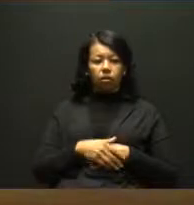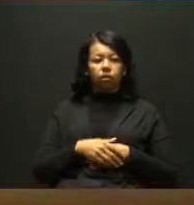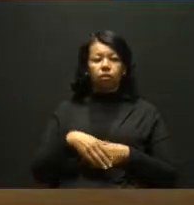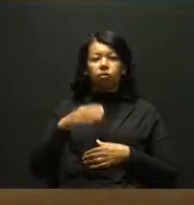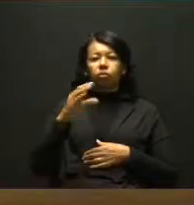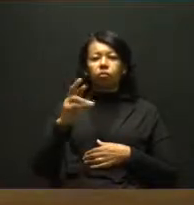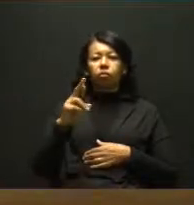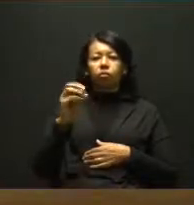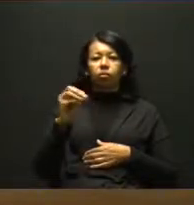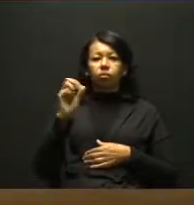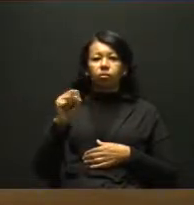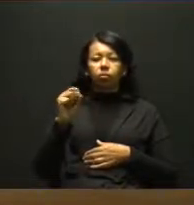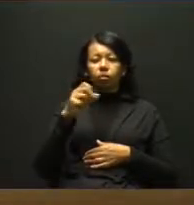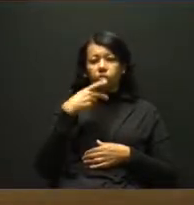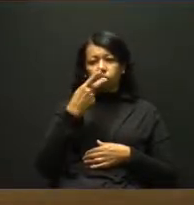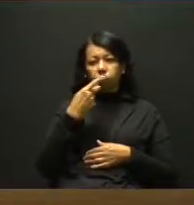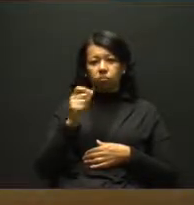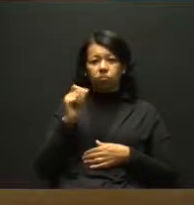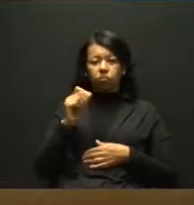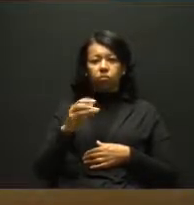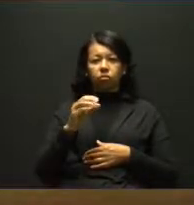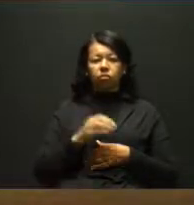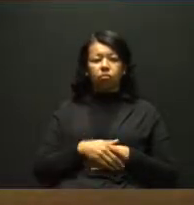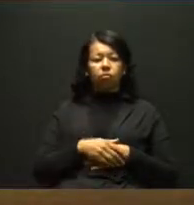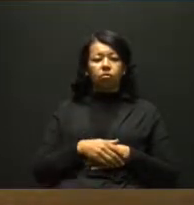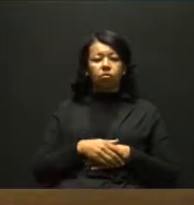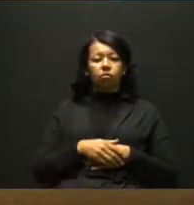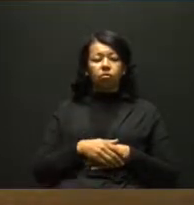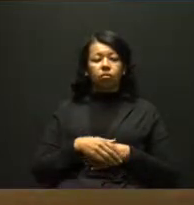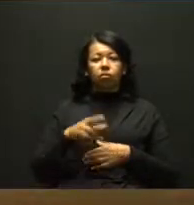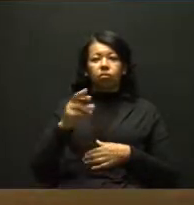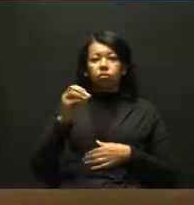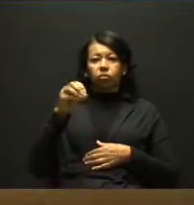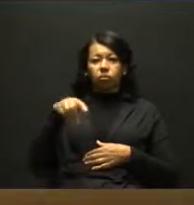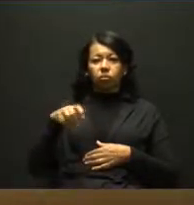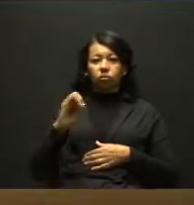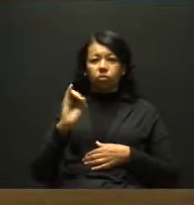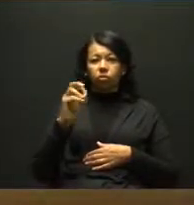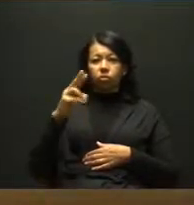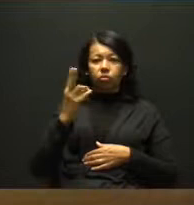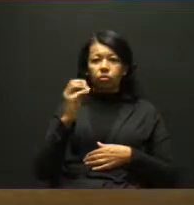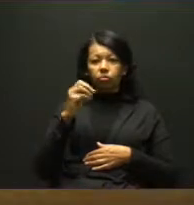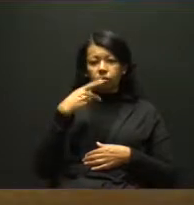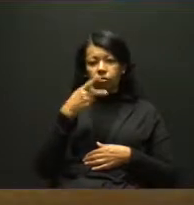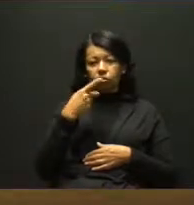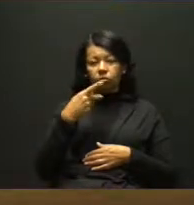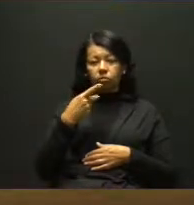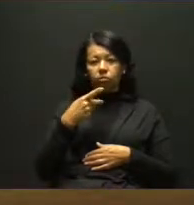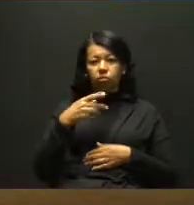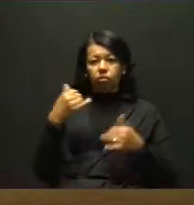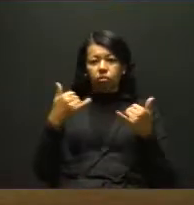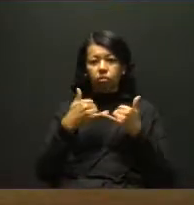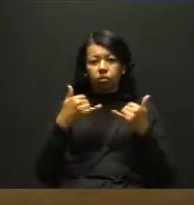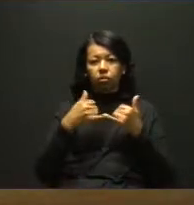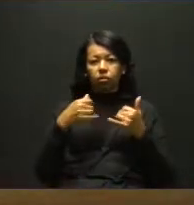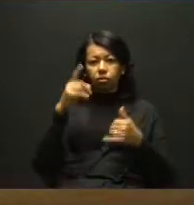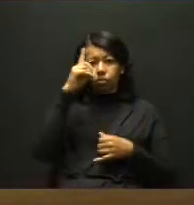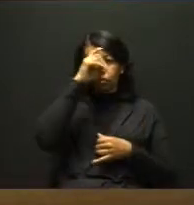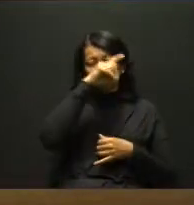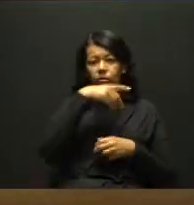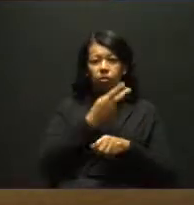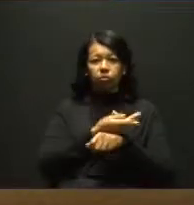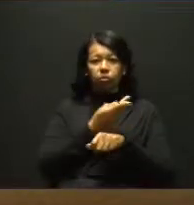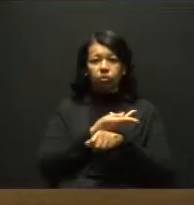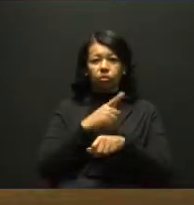filme o rostinho soltou uma nota na internet é complicado a gente procura ter uma melhoria